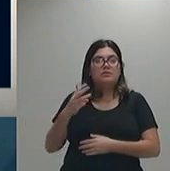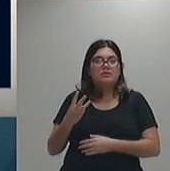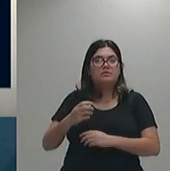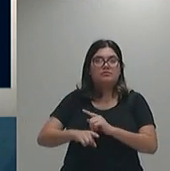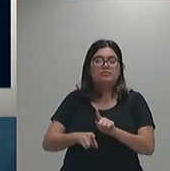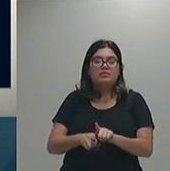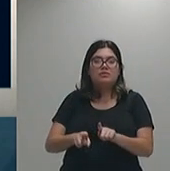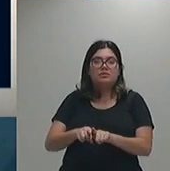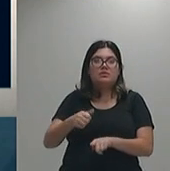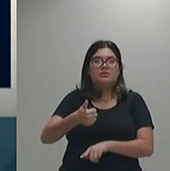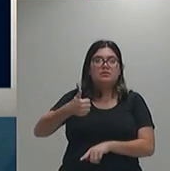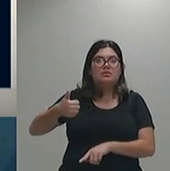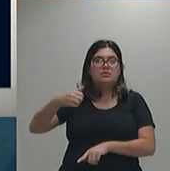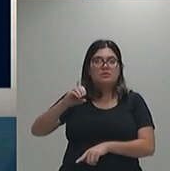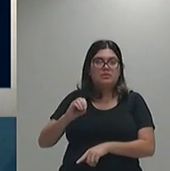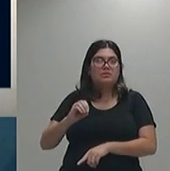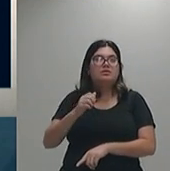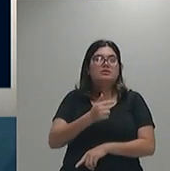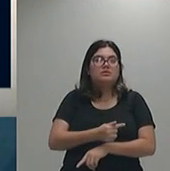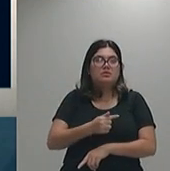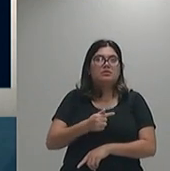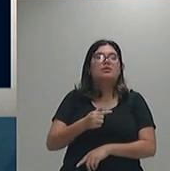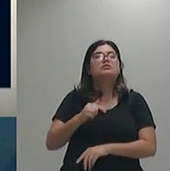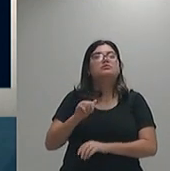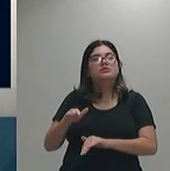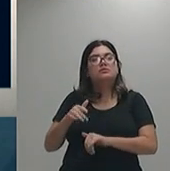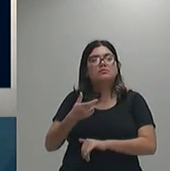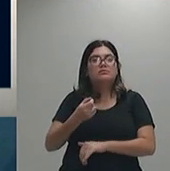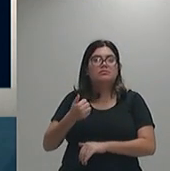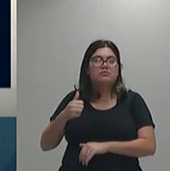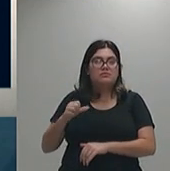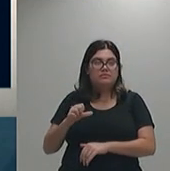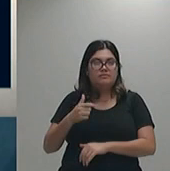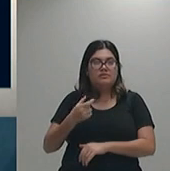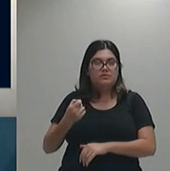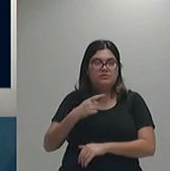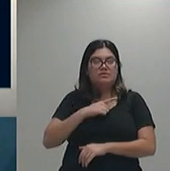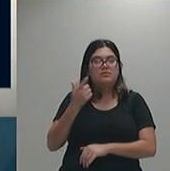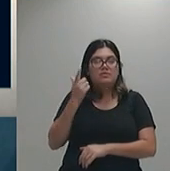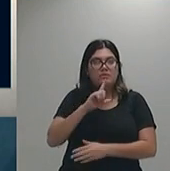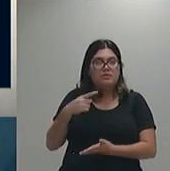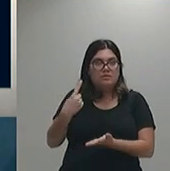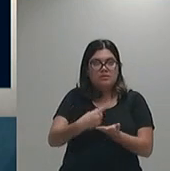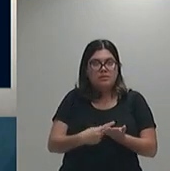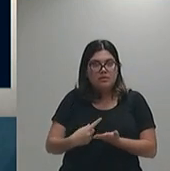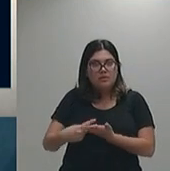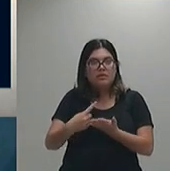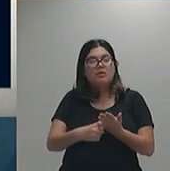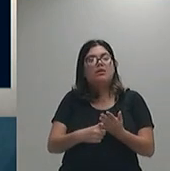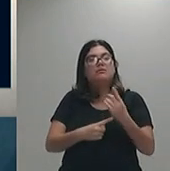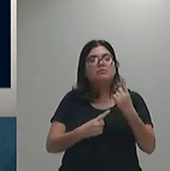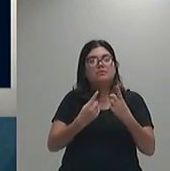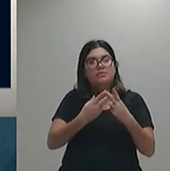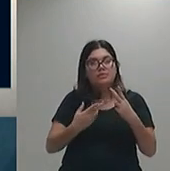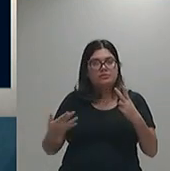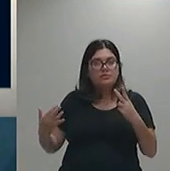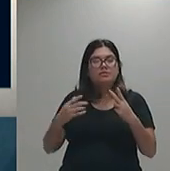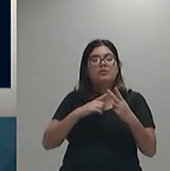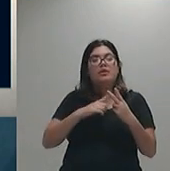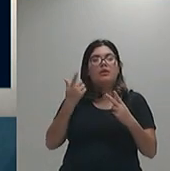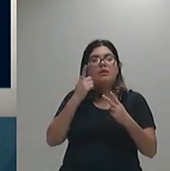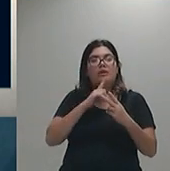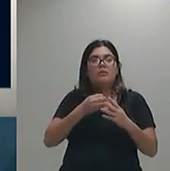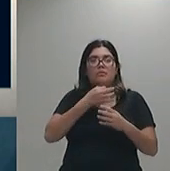sete dos at2020 proferiu sentença parcial arbitral definidos seguinte pote preliminares então controvertidos